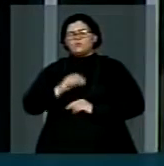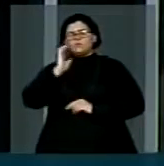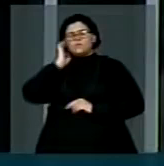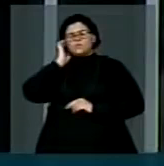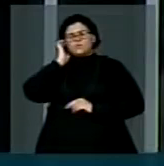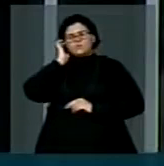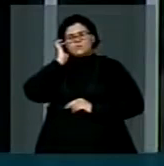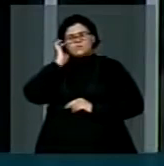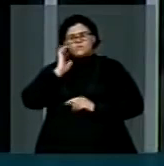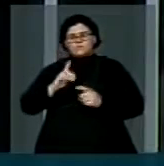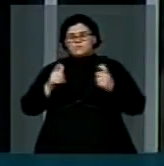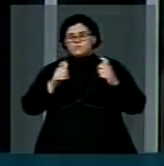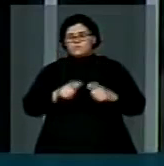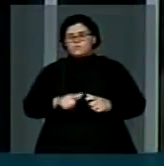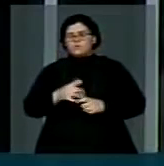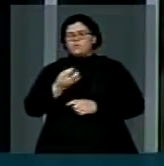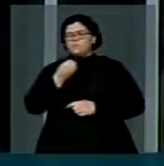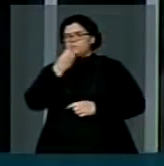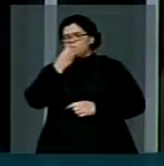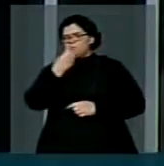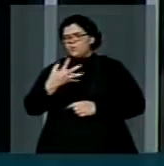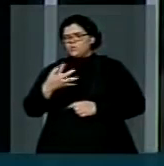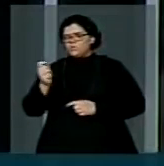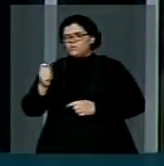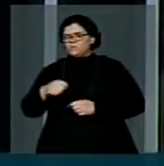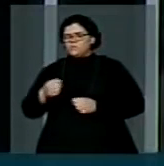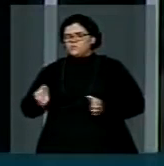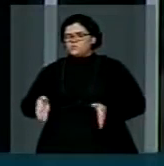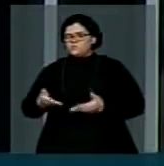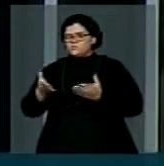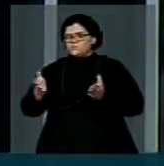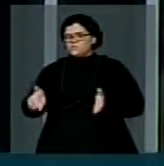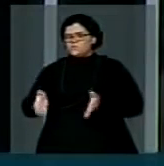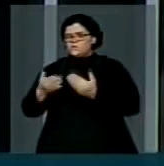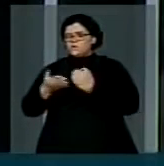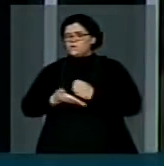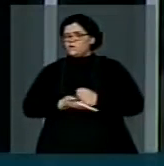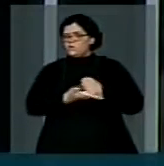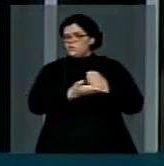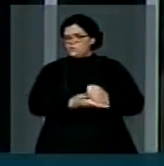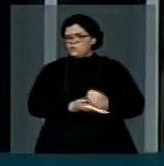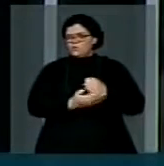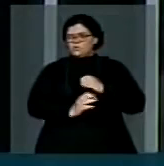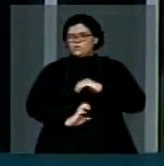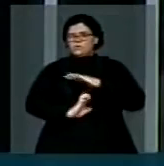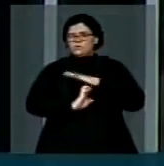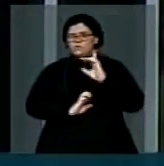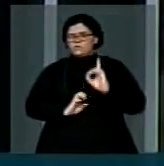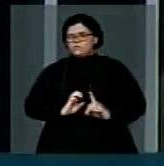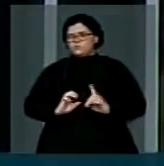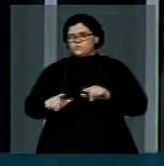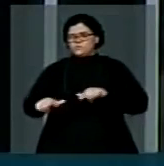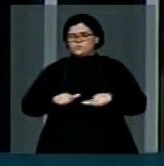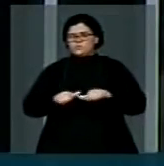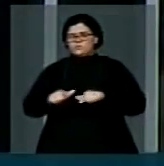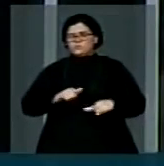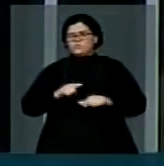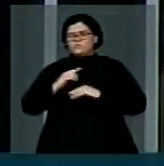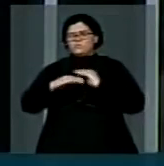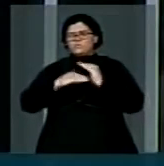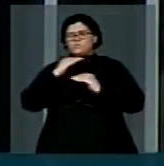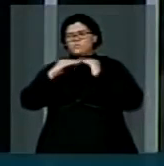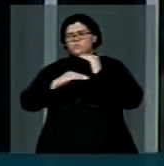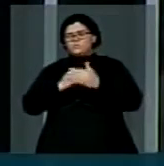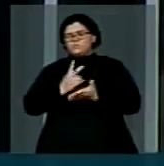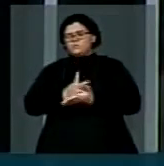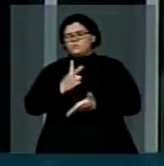com um ambiente propício que estimule o investimento, a iniciativa empresarial, os direitos dos trabalhadores, o crescimento e a manutenção